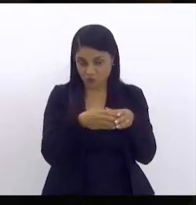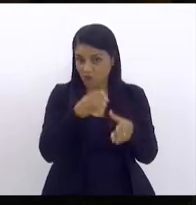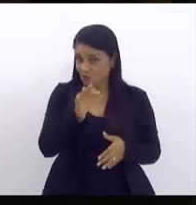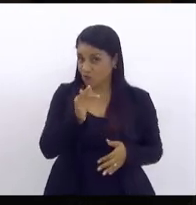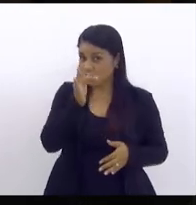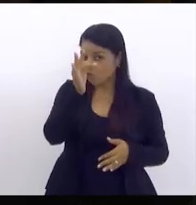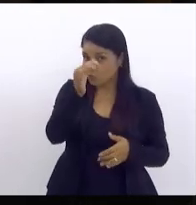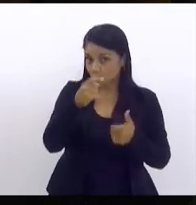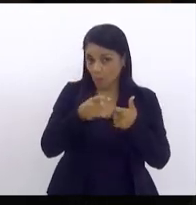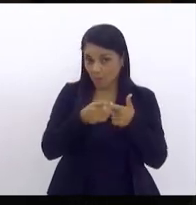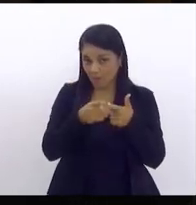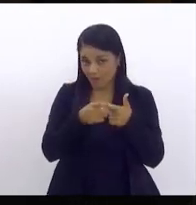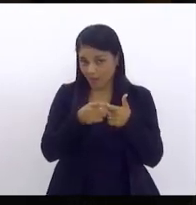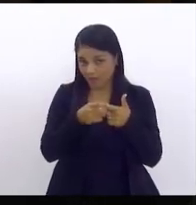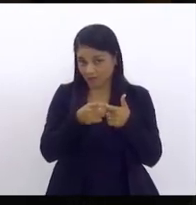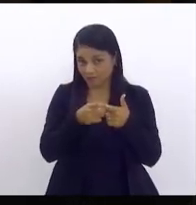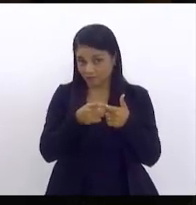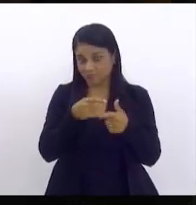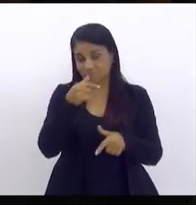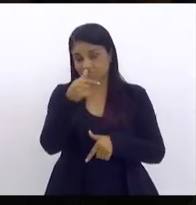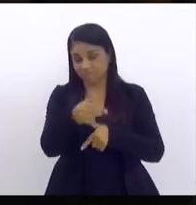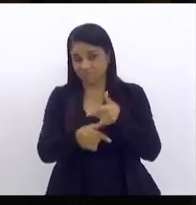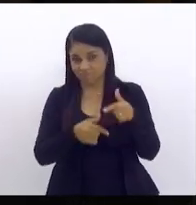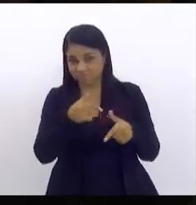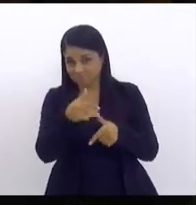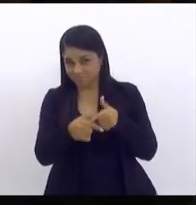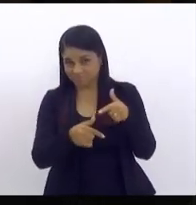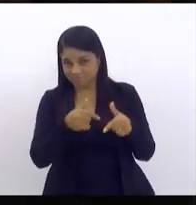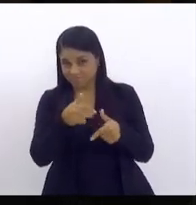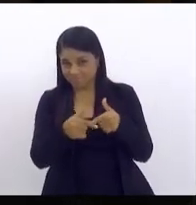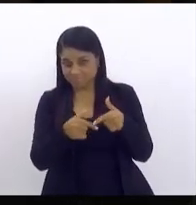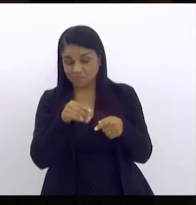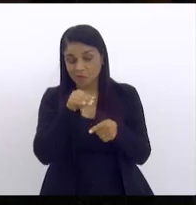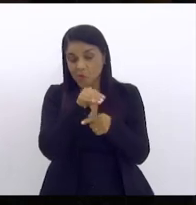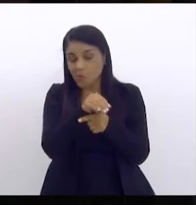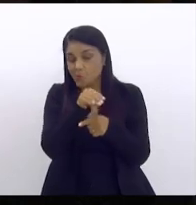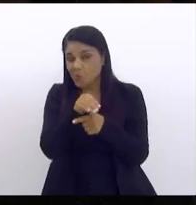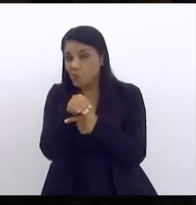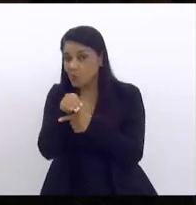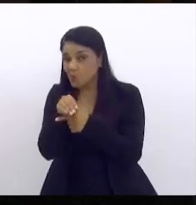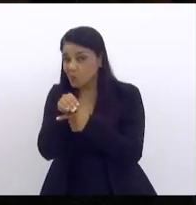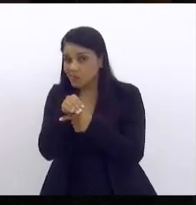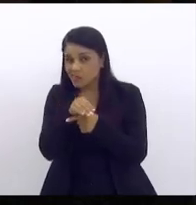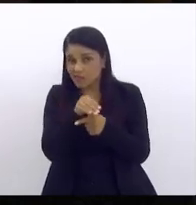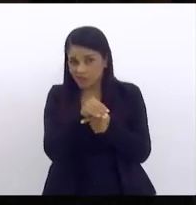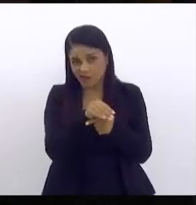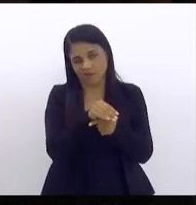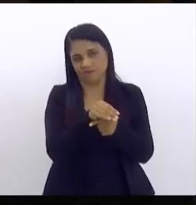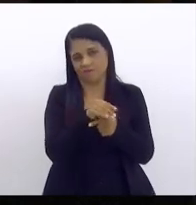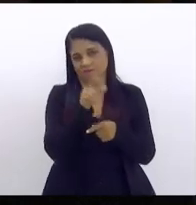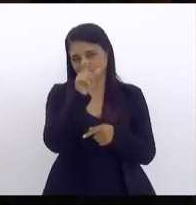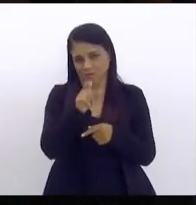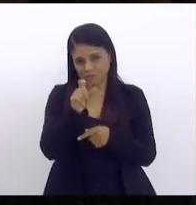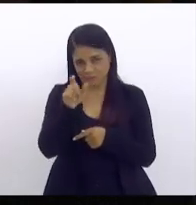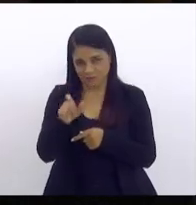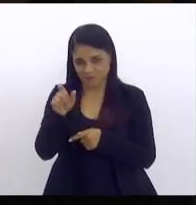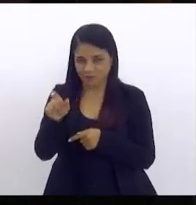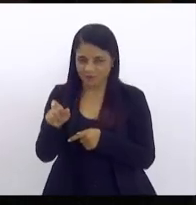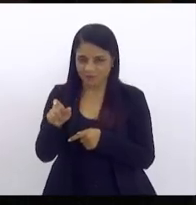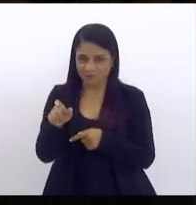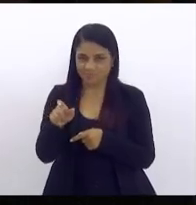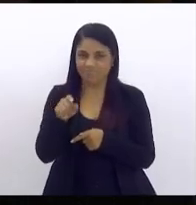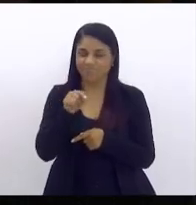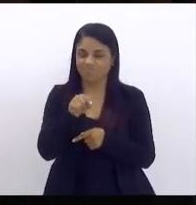futuros médicos, que trabalhariam aí para cuidar, em tese, cuidar de outras pessoas, o quanto